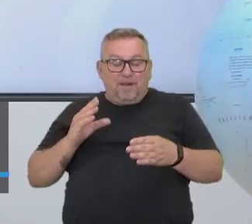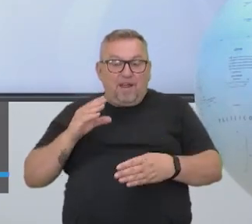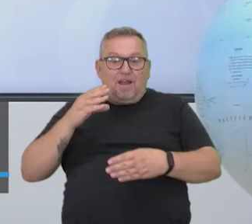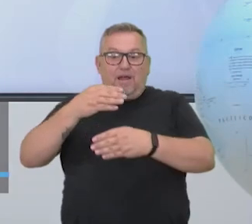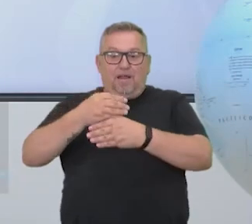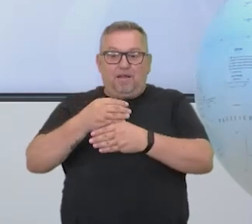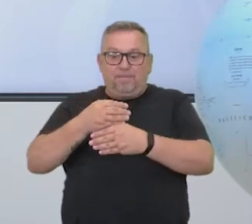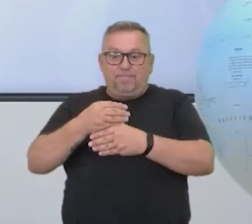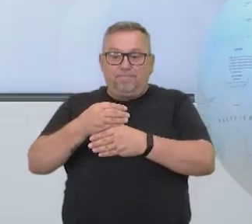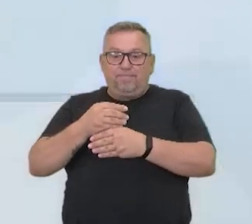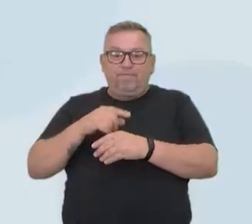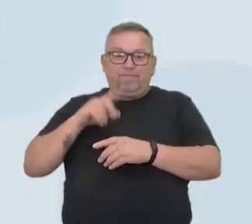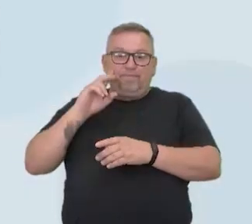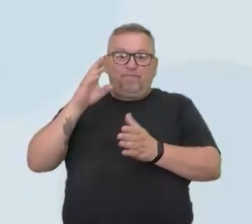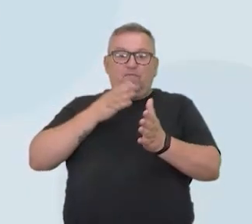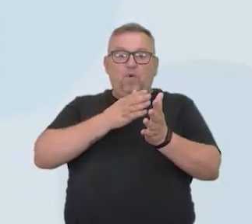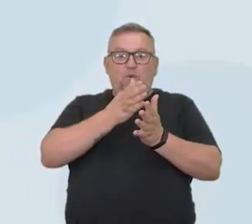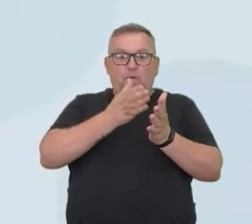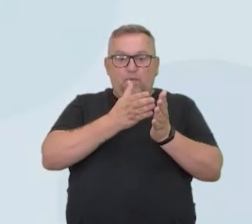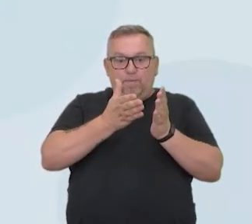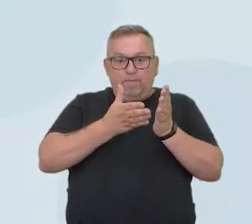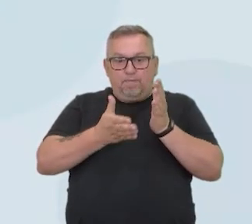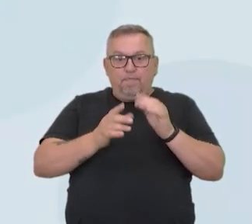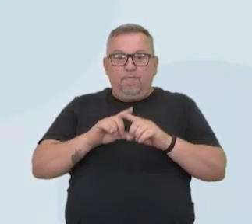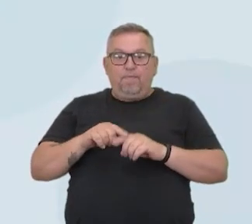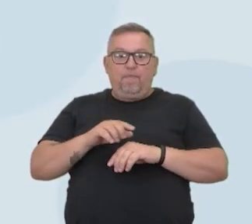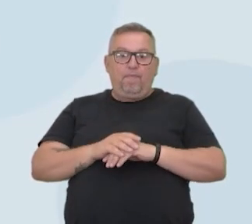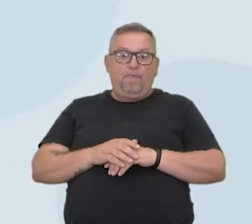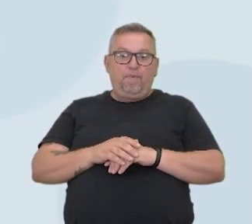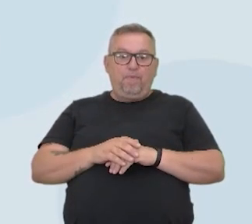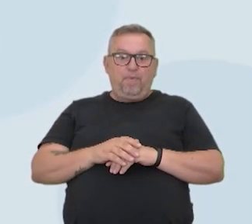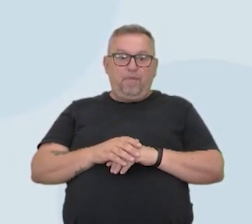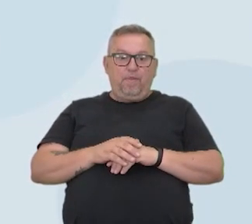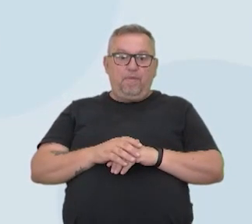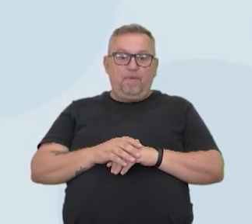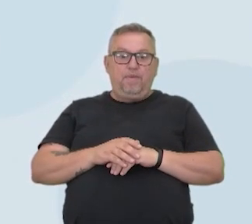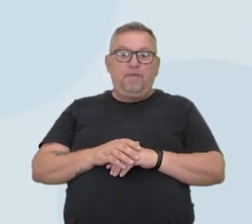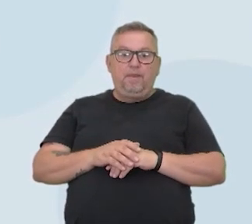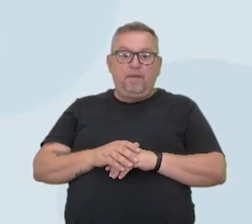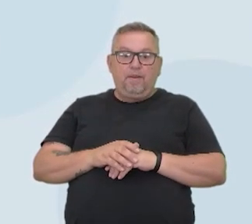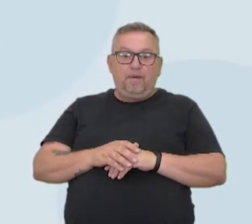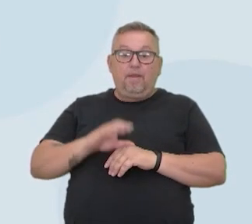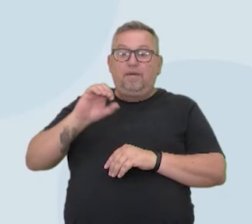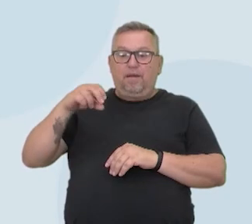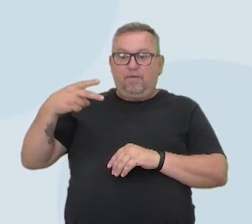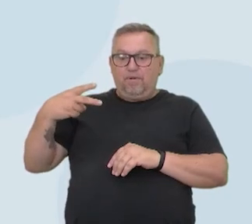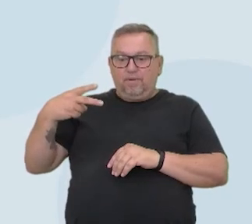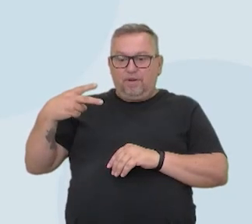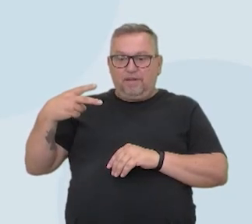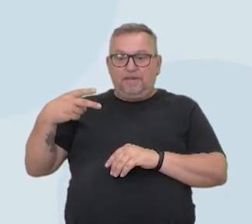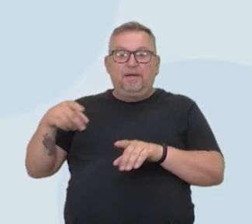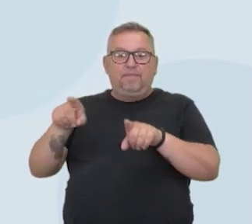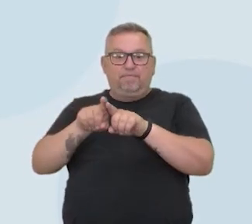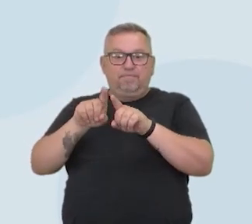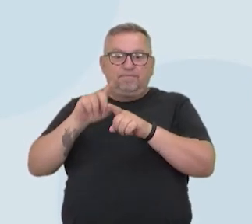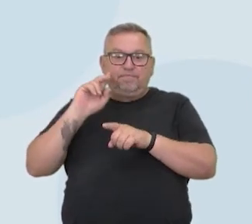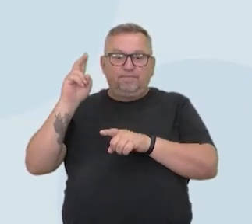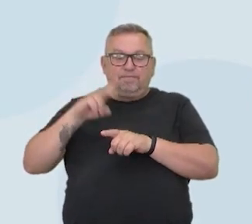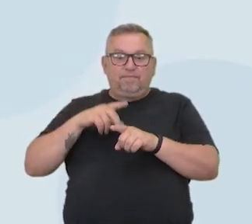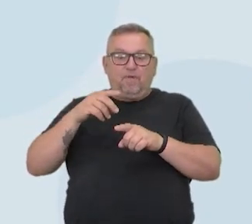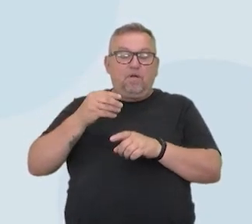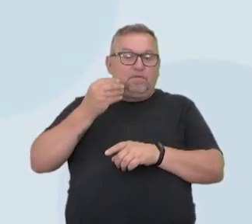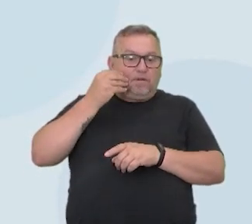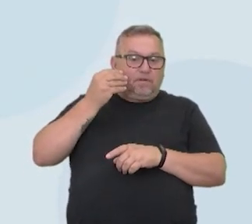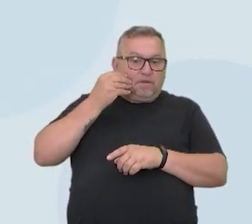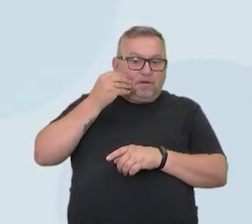agora do nosso eixo estruturante, vamos lá? EM-IF-CNT 02. Levantar e testar hipóteses